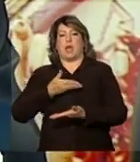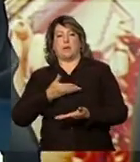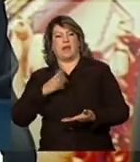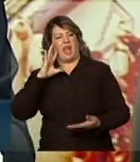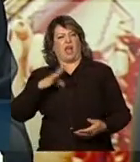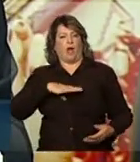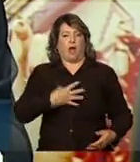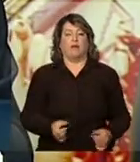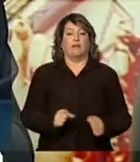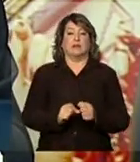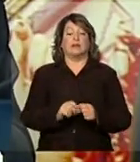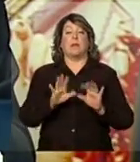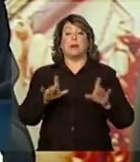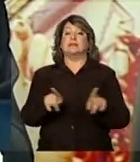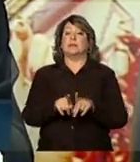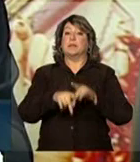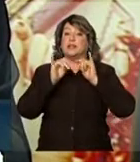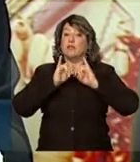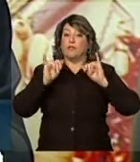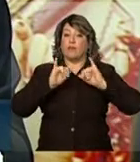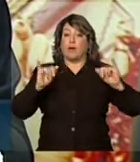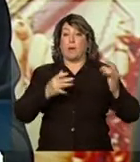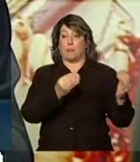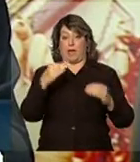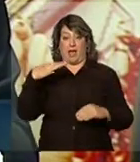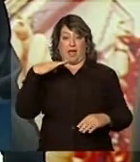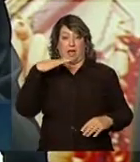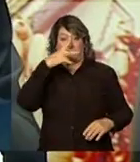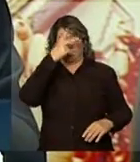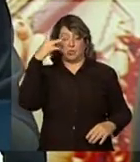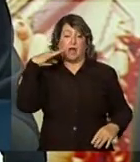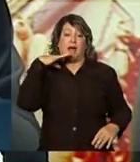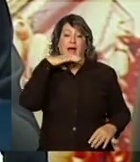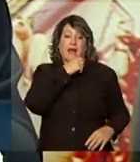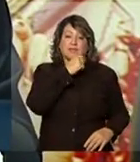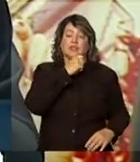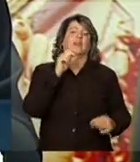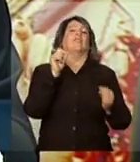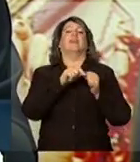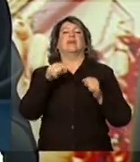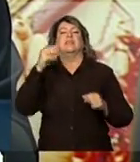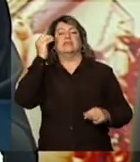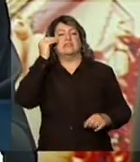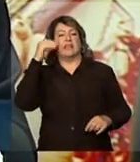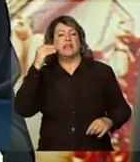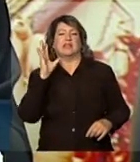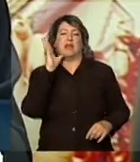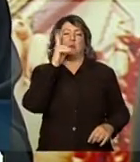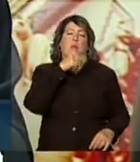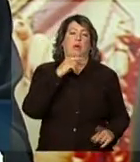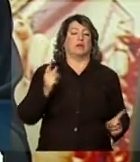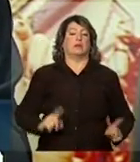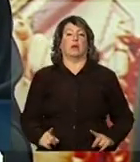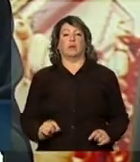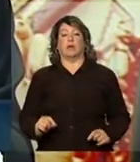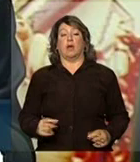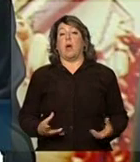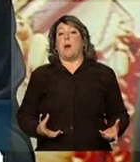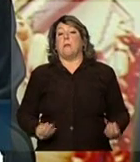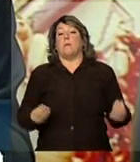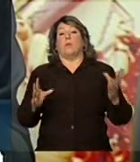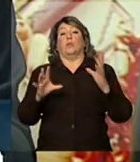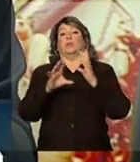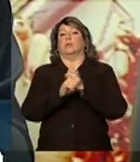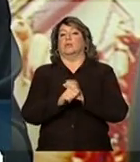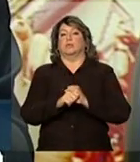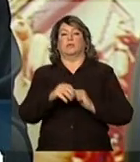de fazer, mas tem também de divulgar. Porque muita gente acha que para fazer o teste é complicado, demora, então tem um duplo efeito. A gente não é tanto o número de testes que